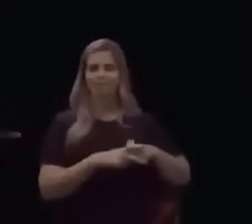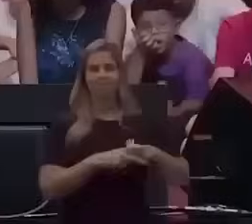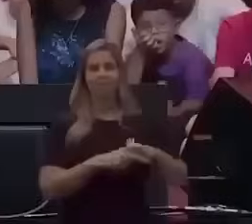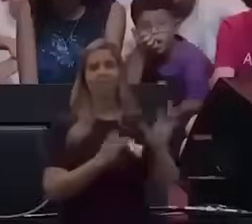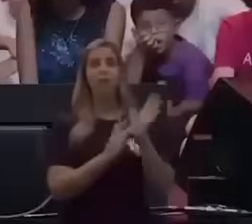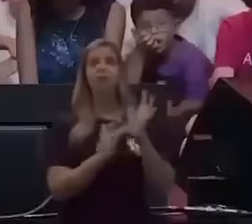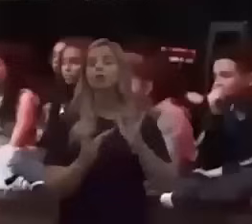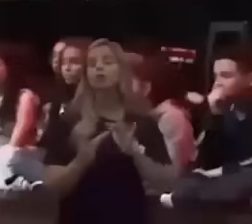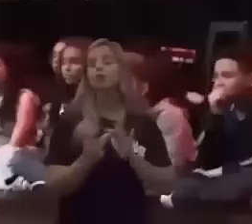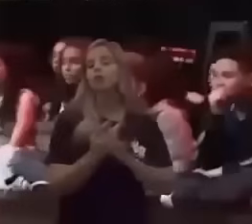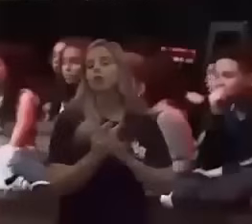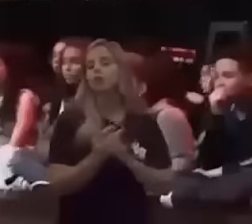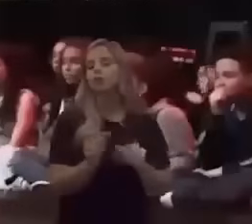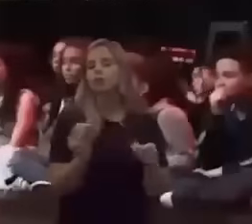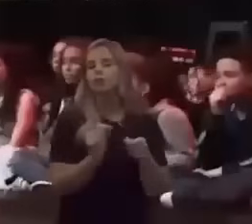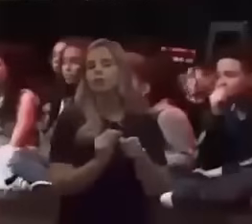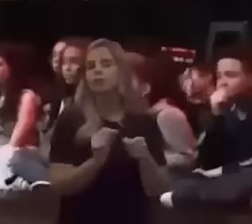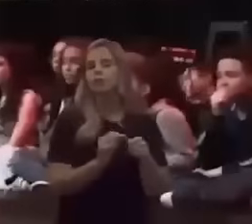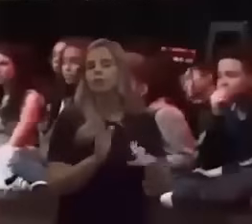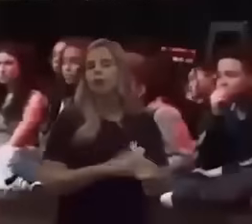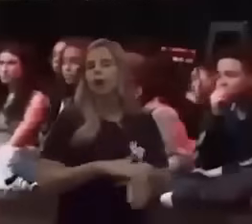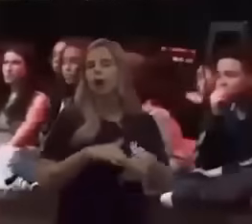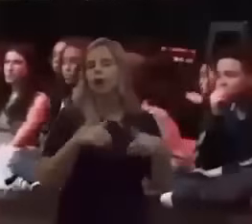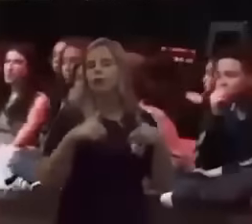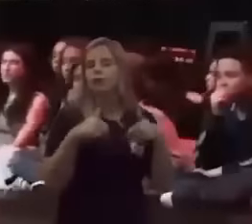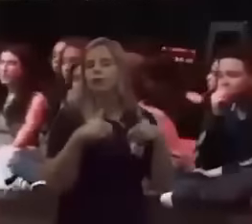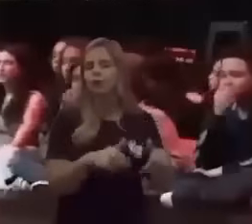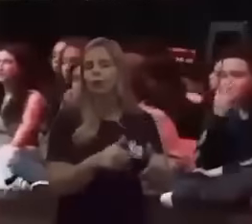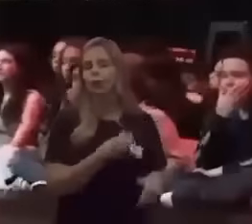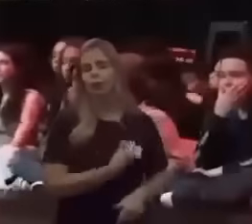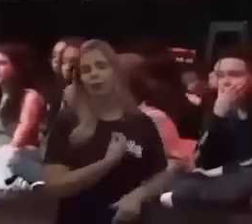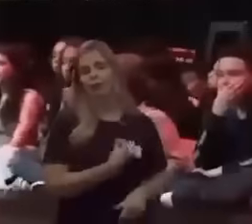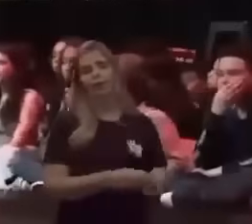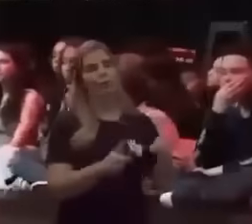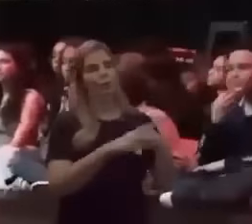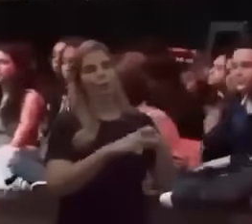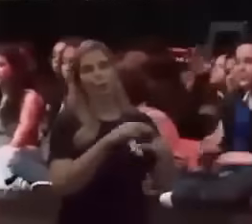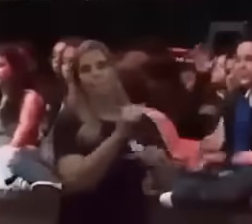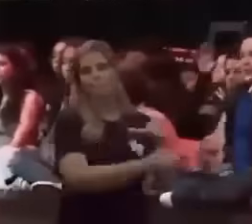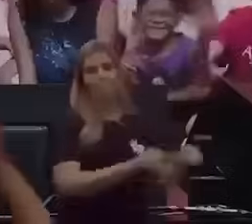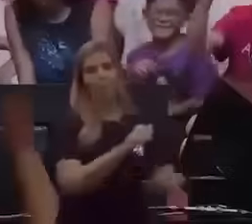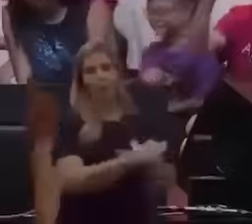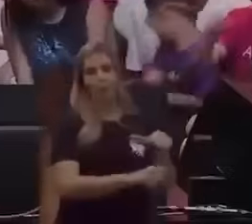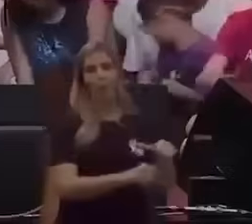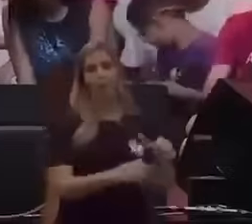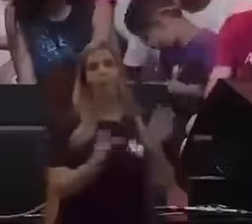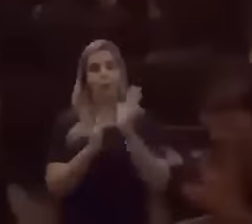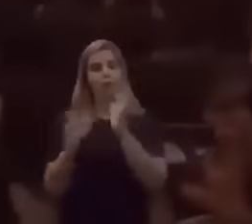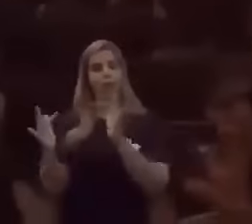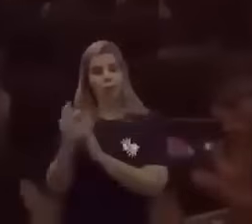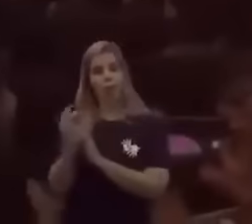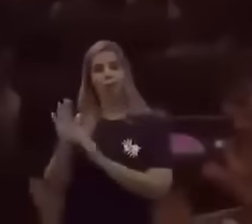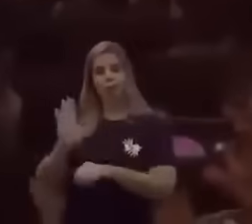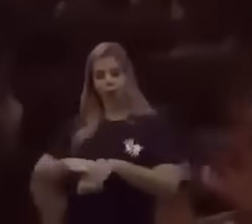e o que Jesus fez na vida dele, Jesus pode fazer na sua vida, na minha vida, na nossa vida nesta noite.